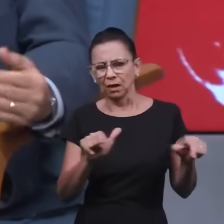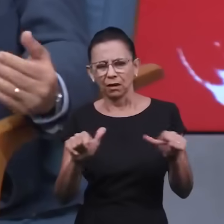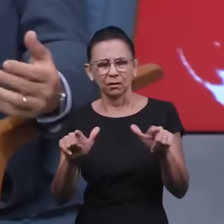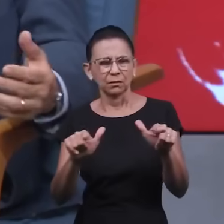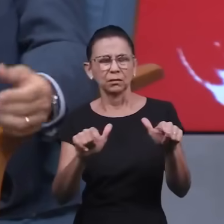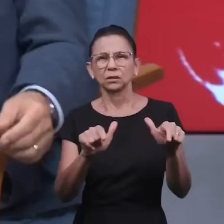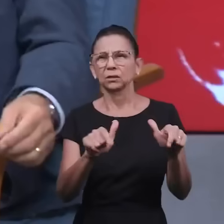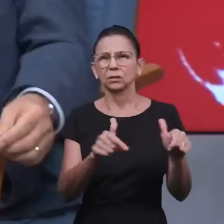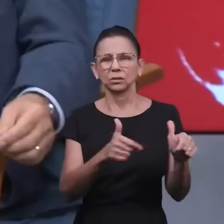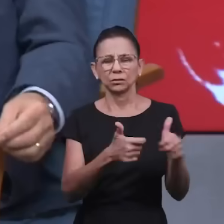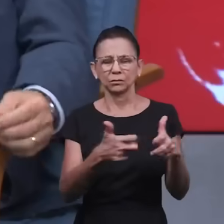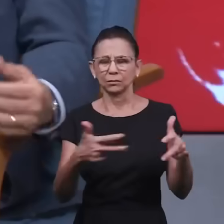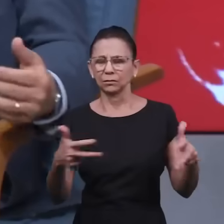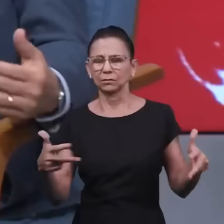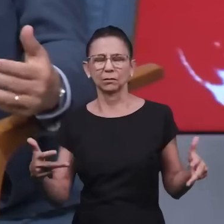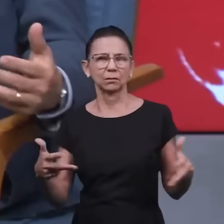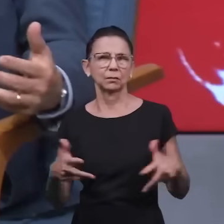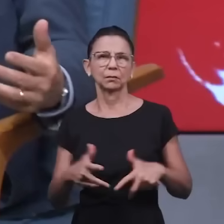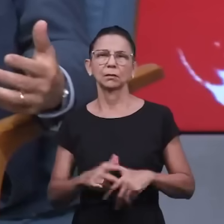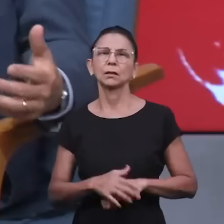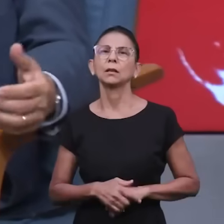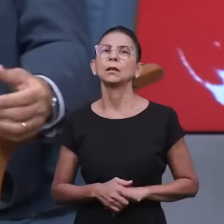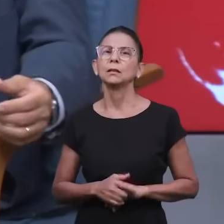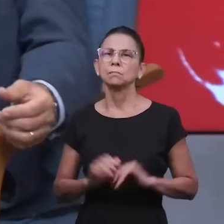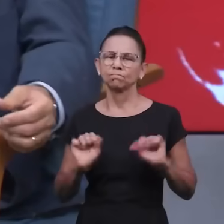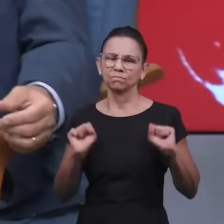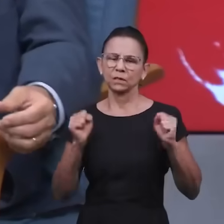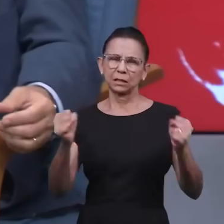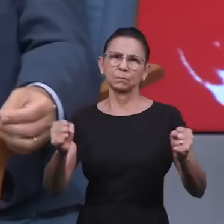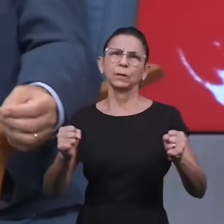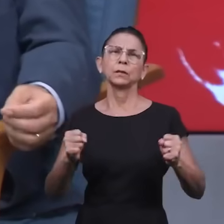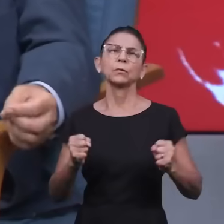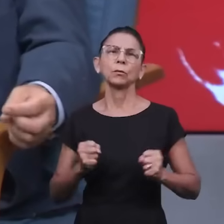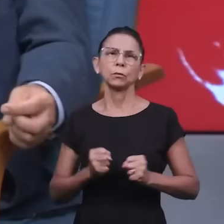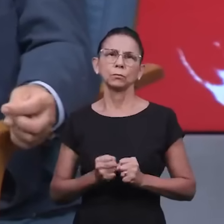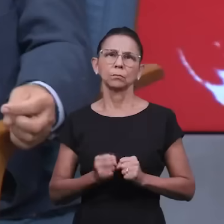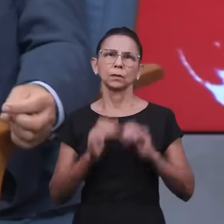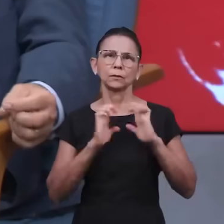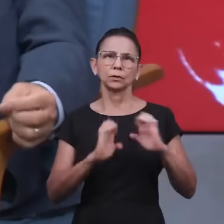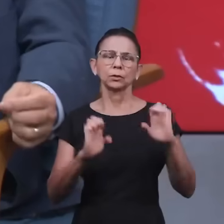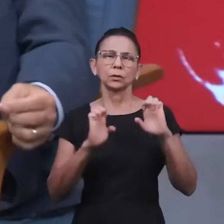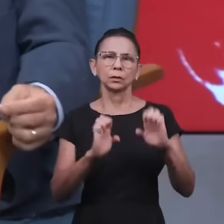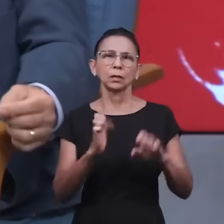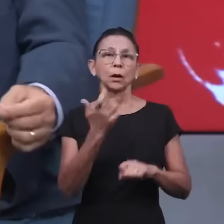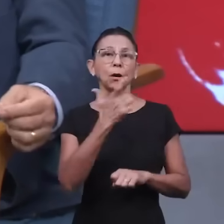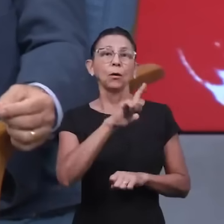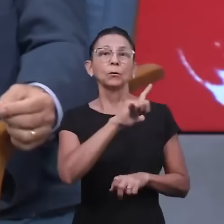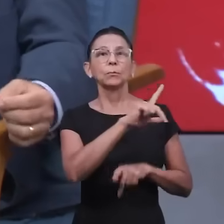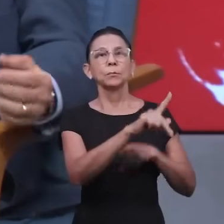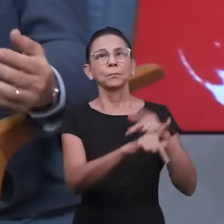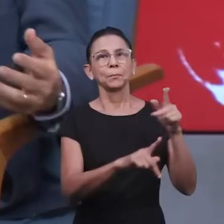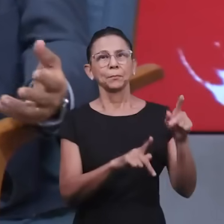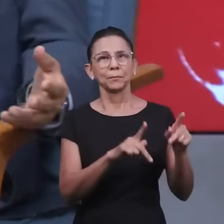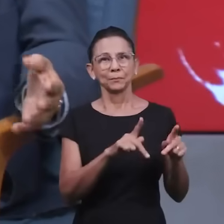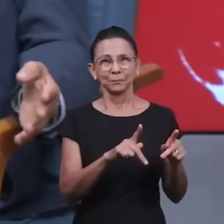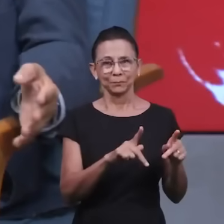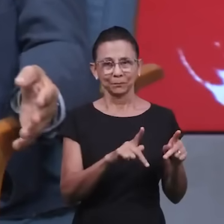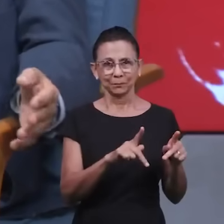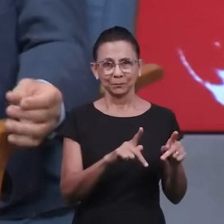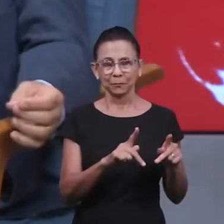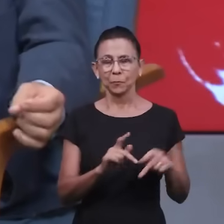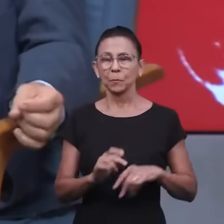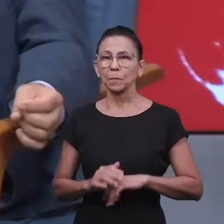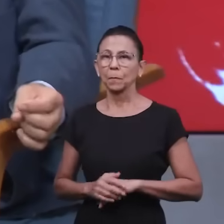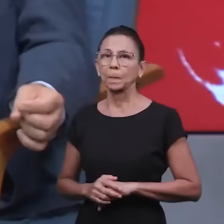viagens, a sua grande participação na evangelização dos gentios. O livro